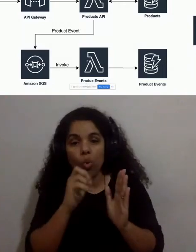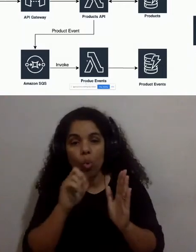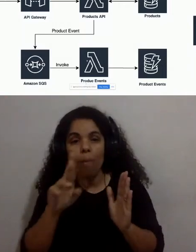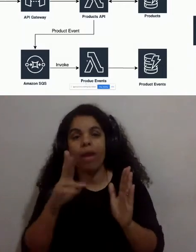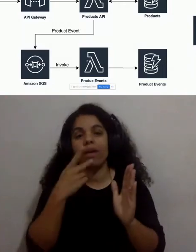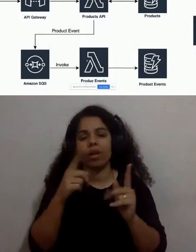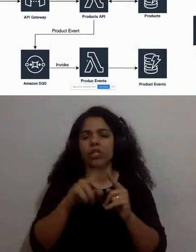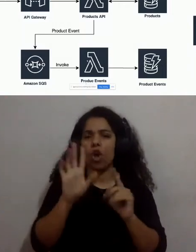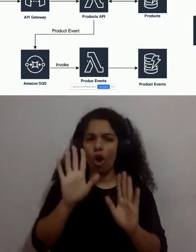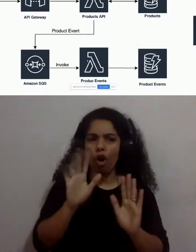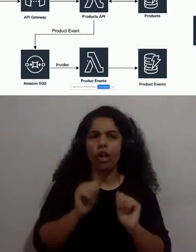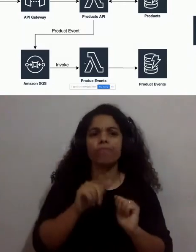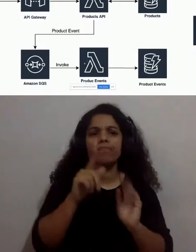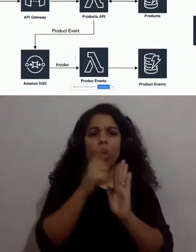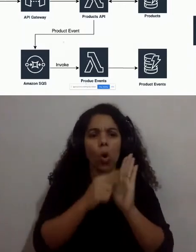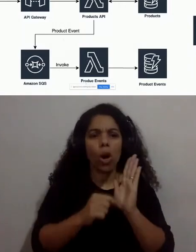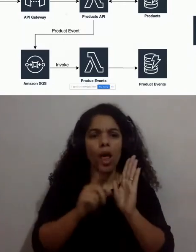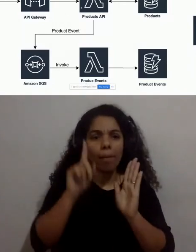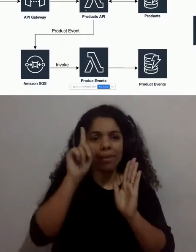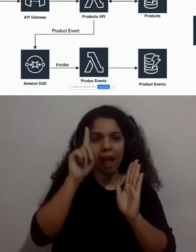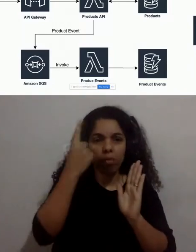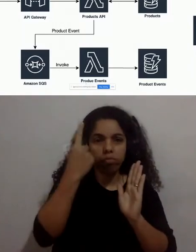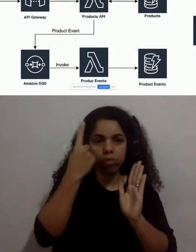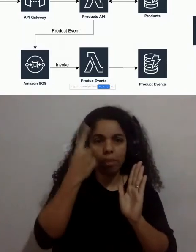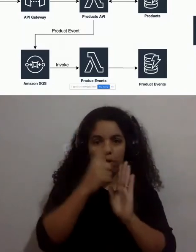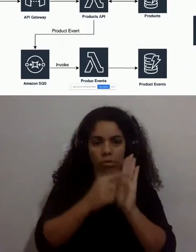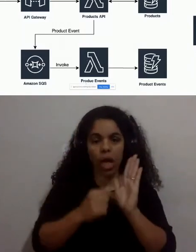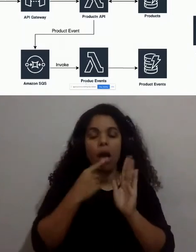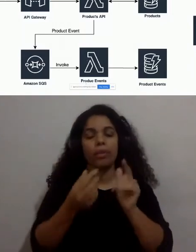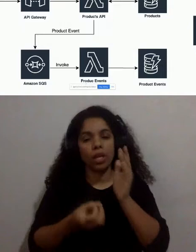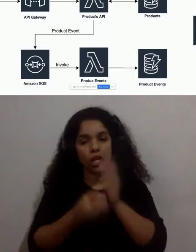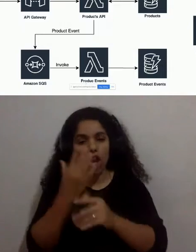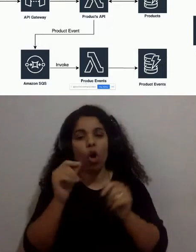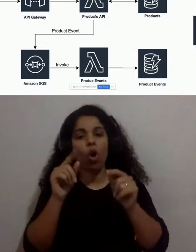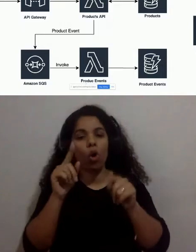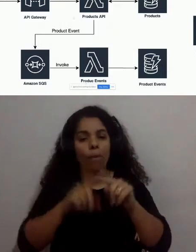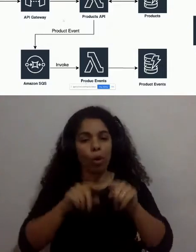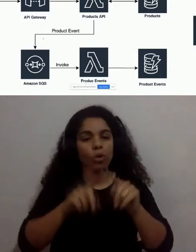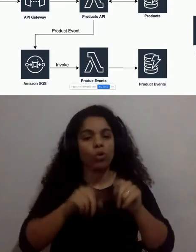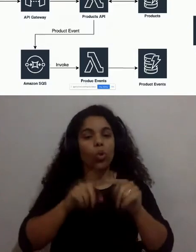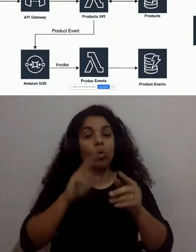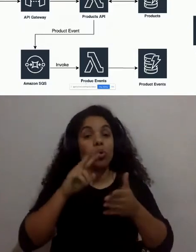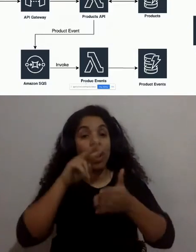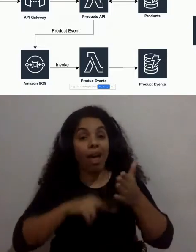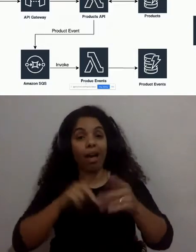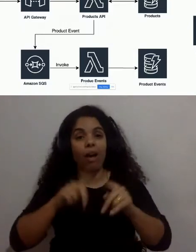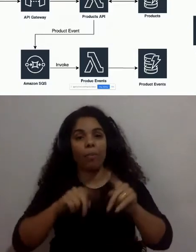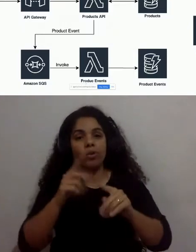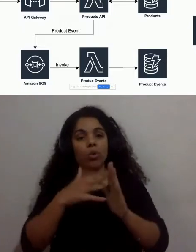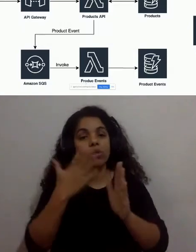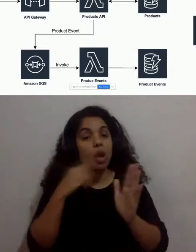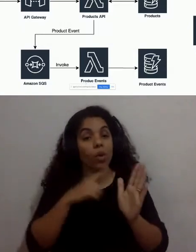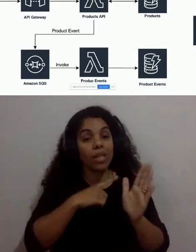assim, o Lambda lá de cima criou um produto e ele leu o produto. E eu tenho essas